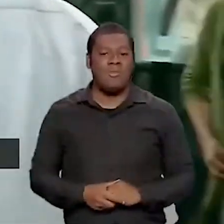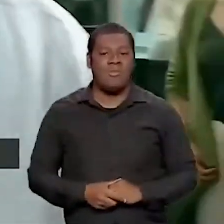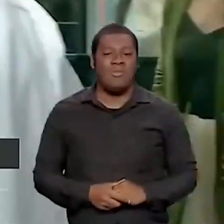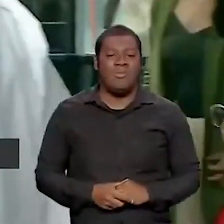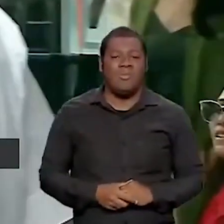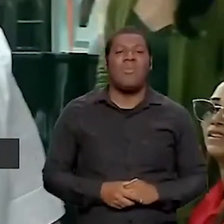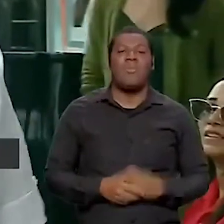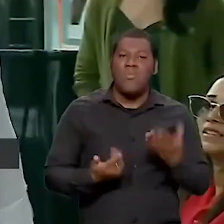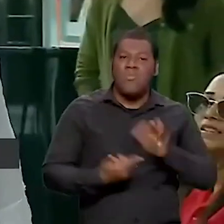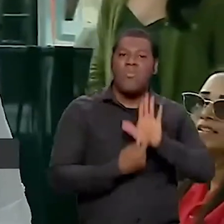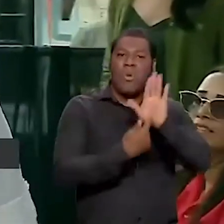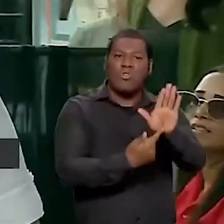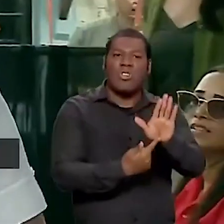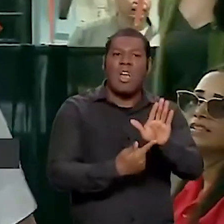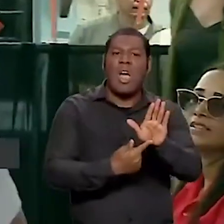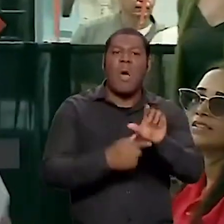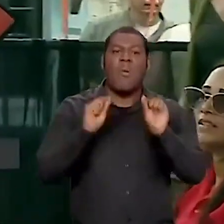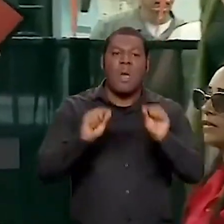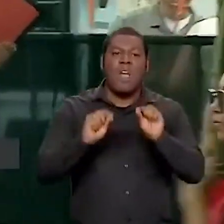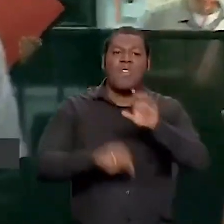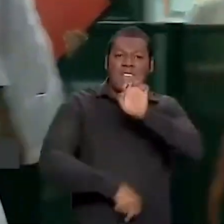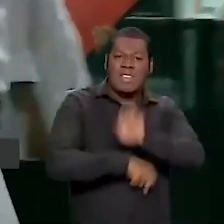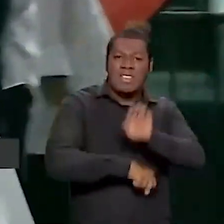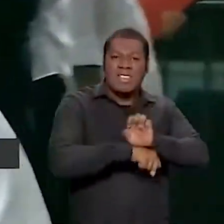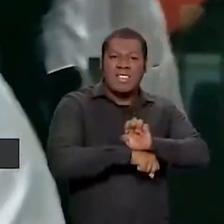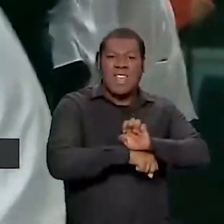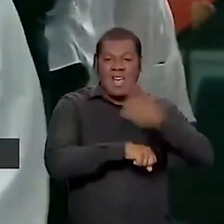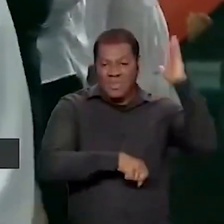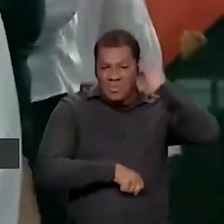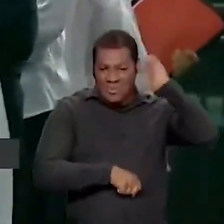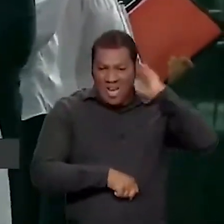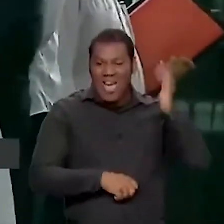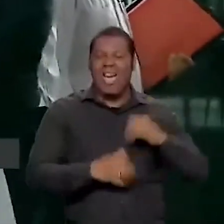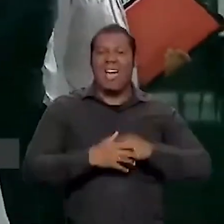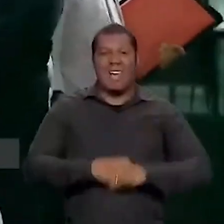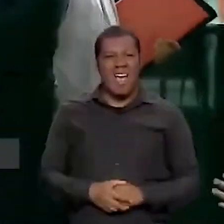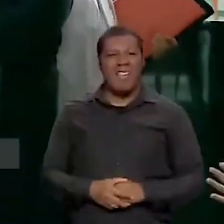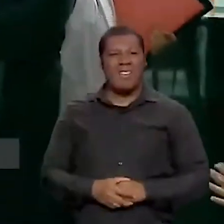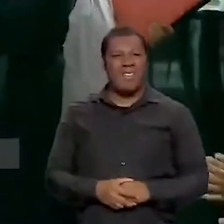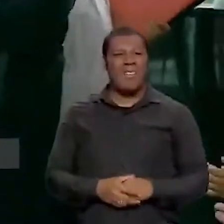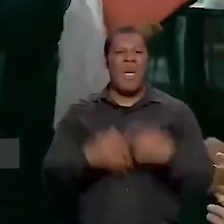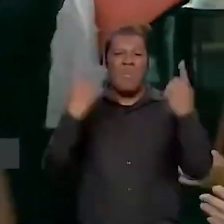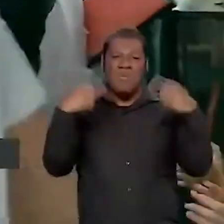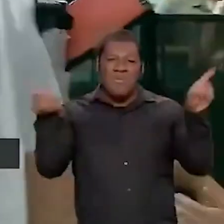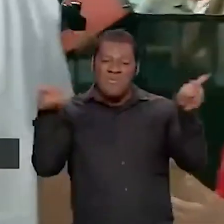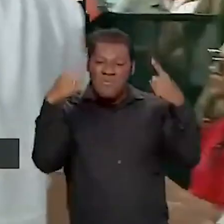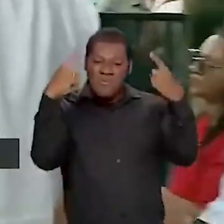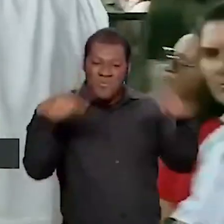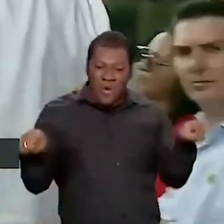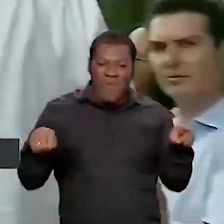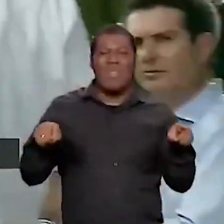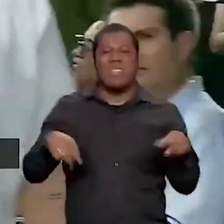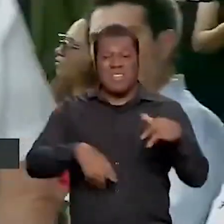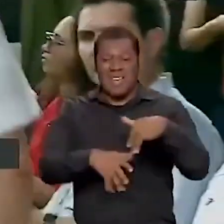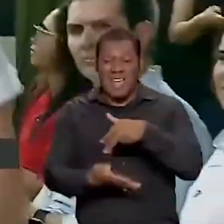Nós vamos mostrar para ele que o Pará é a terra do carimbó. E eles vão ter que aprender a dançar